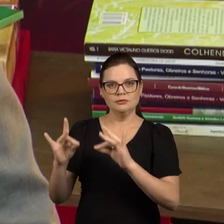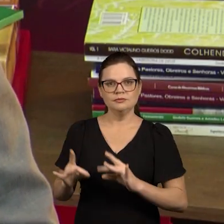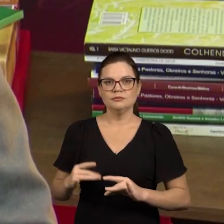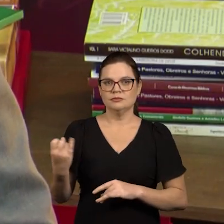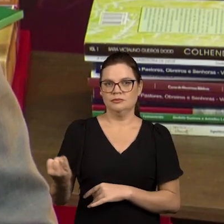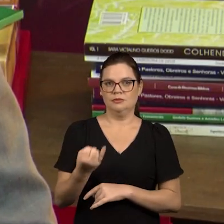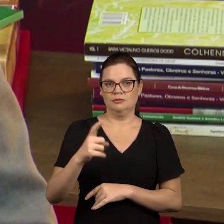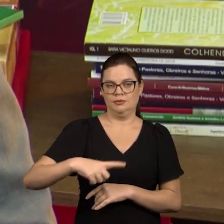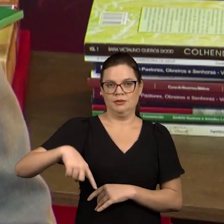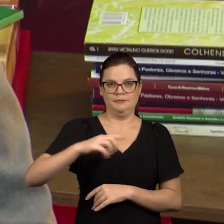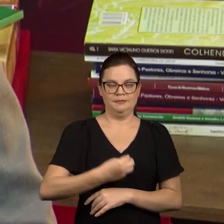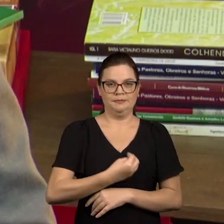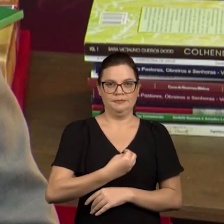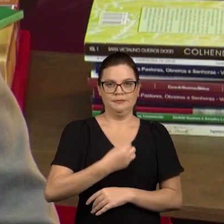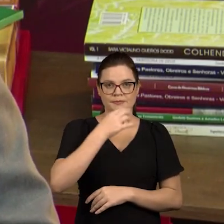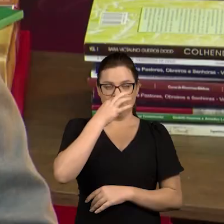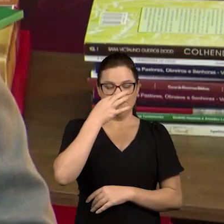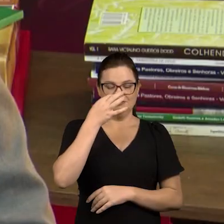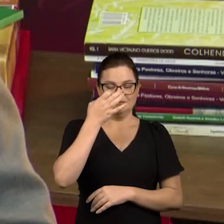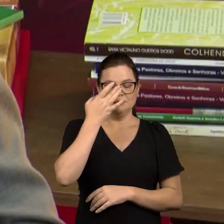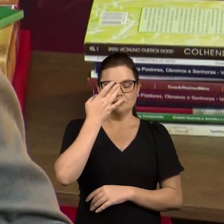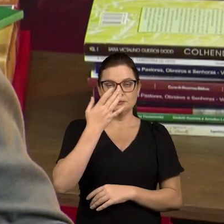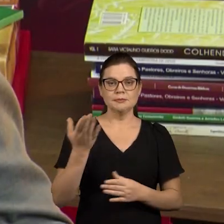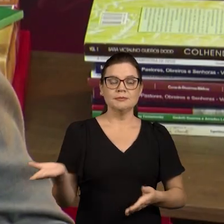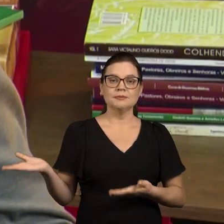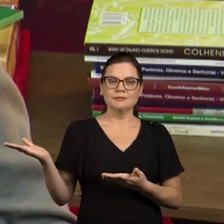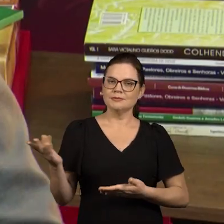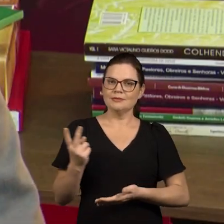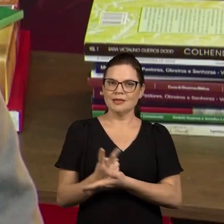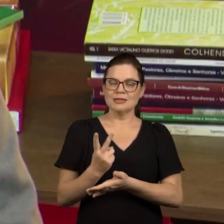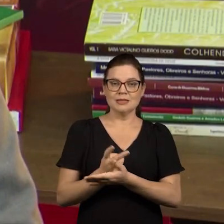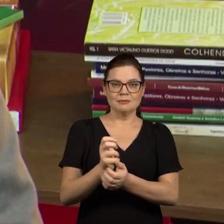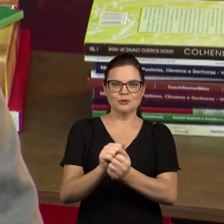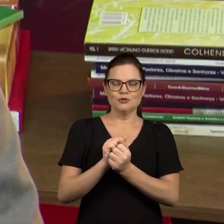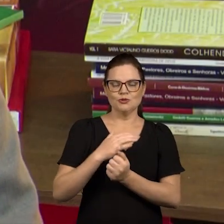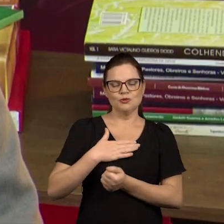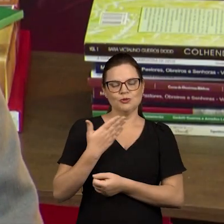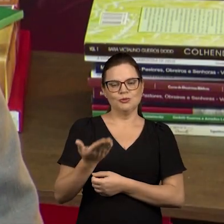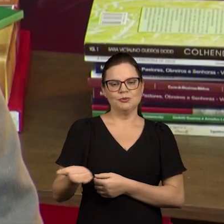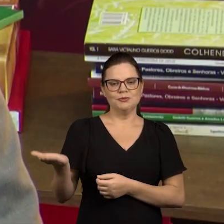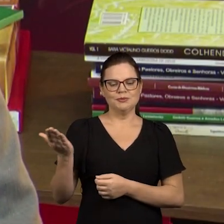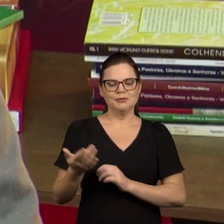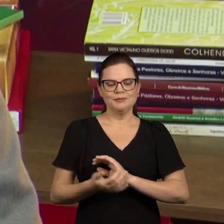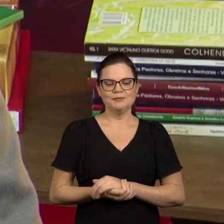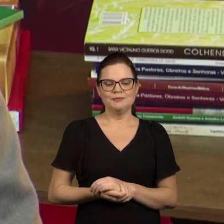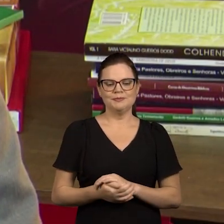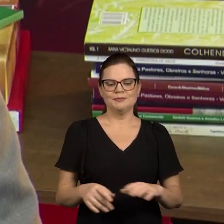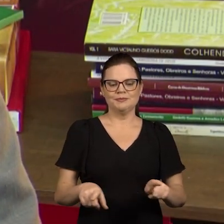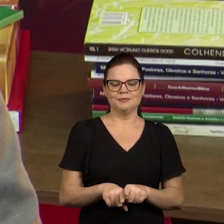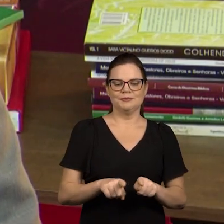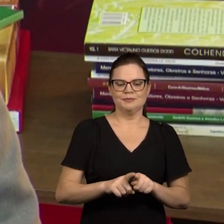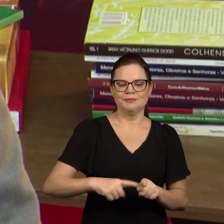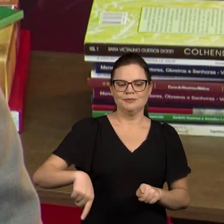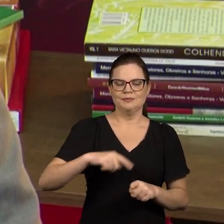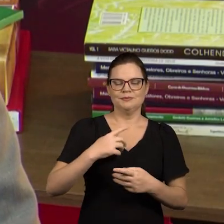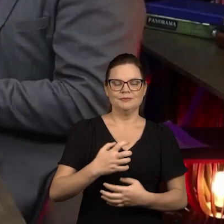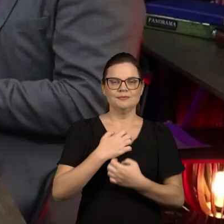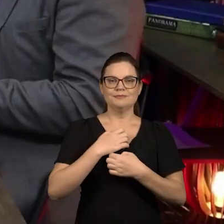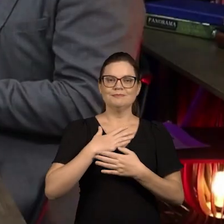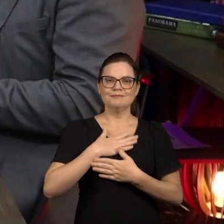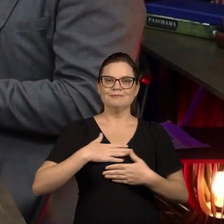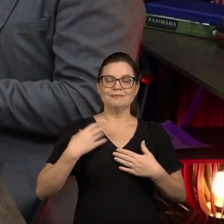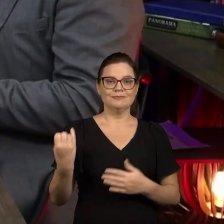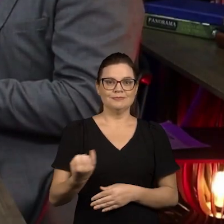nossas vidas. Ao meu lado aqui, como sempre, e de uma forma muito agradável e importante,